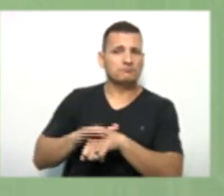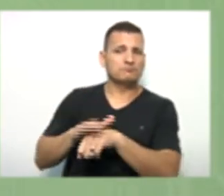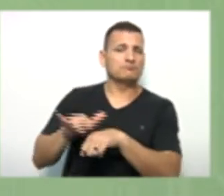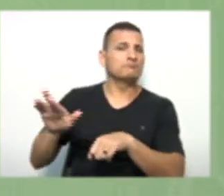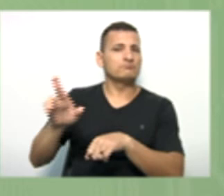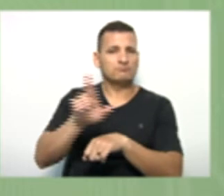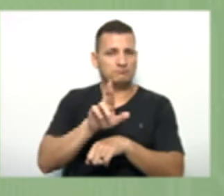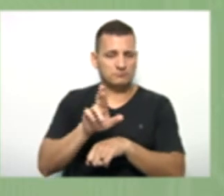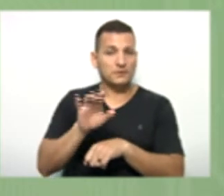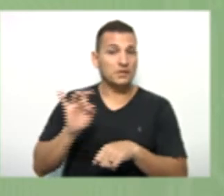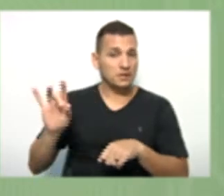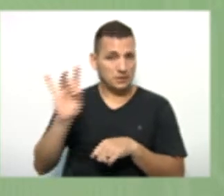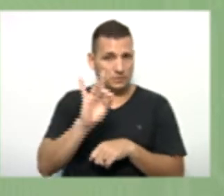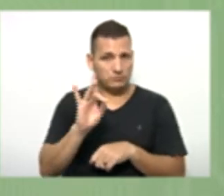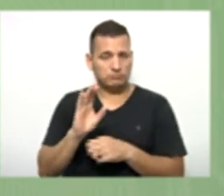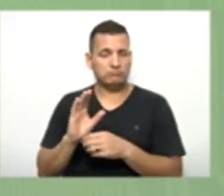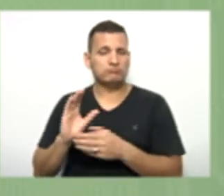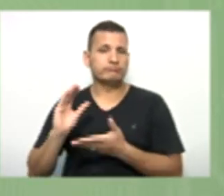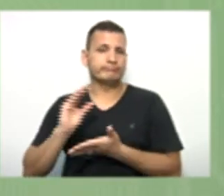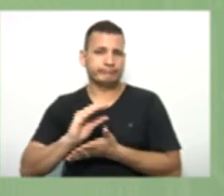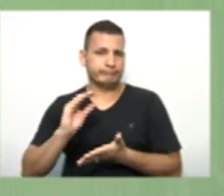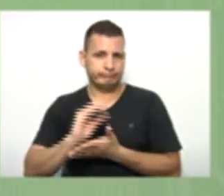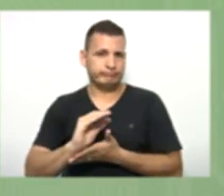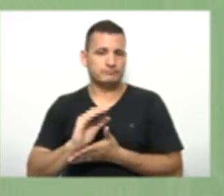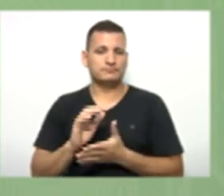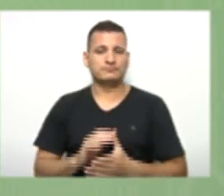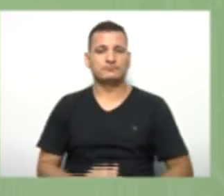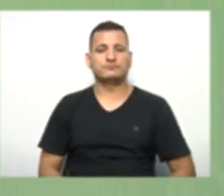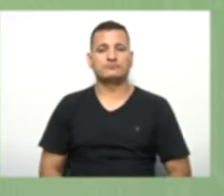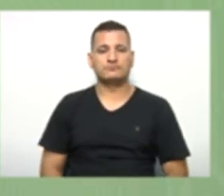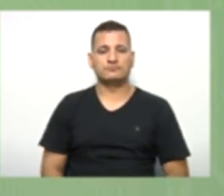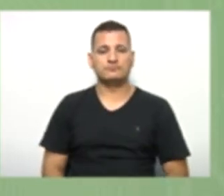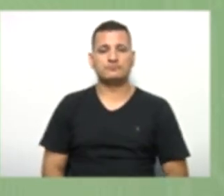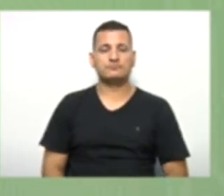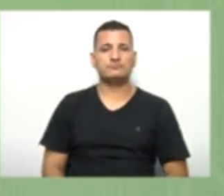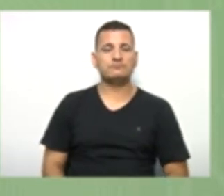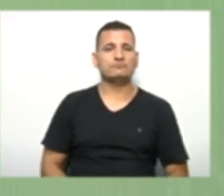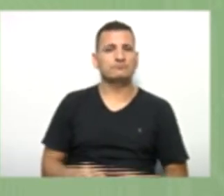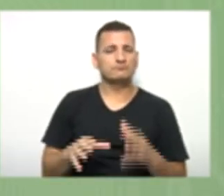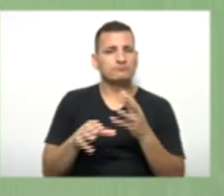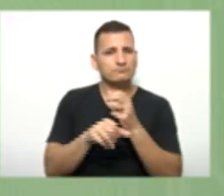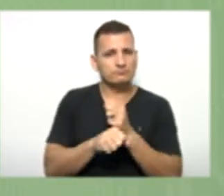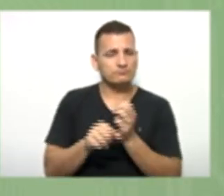matemático. Eu trouxe um bem simples aqui, então vamos lá. Cálculo das sobras